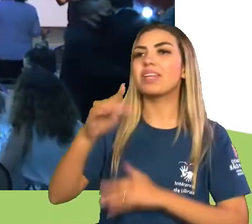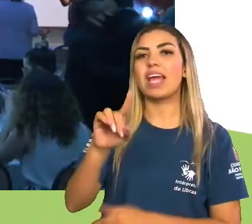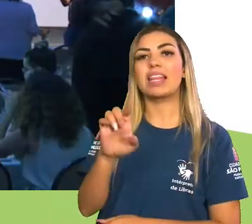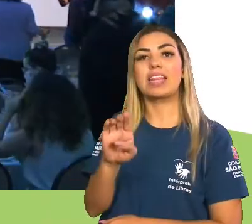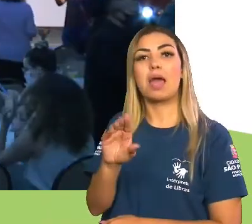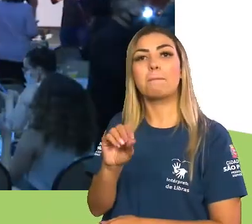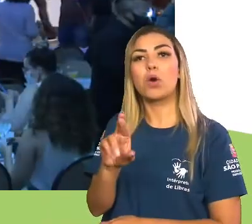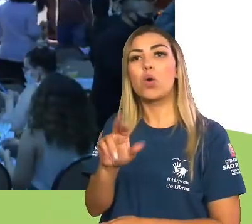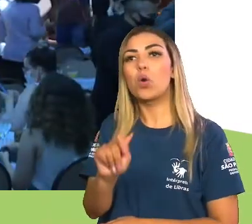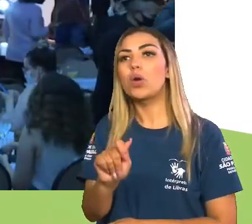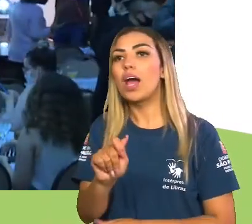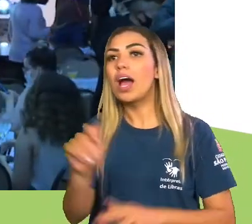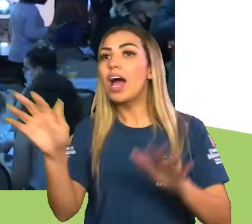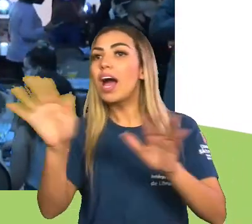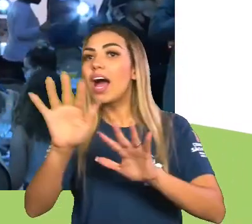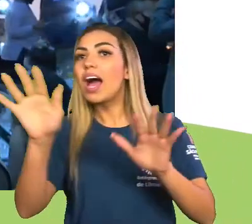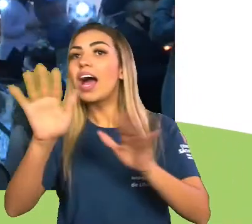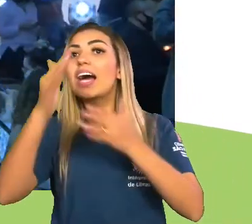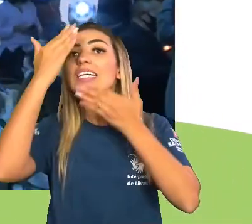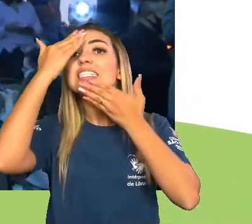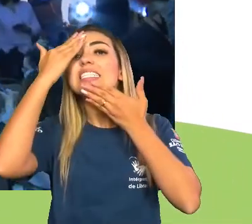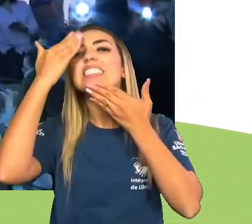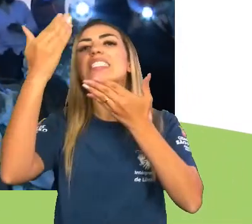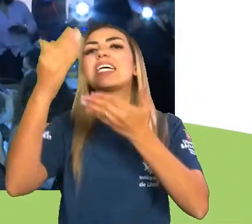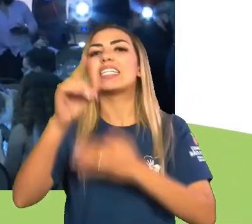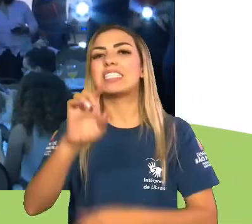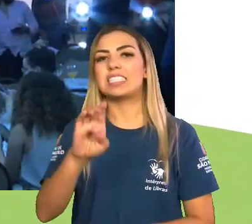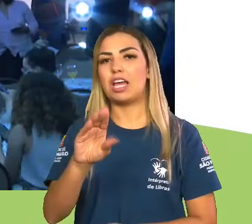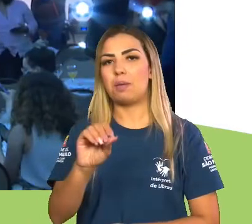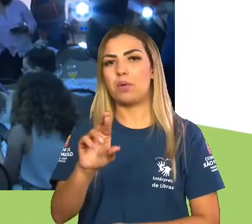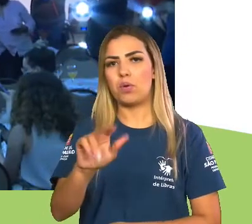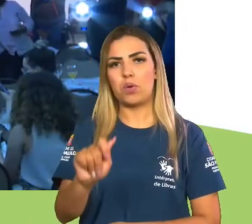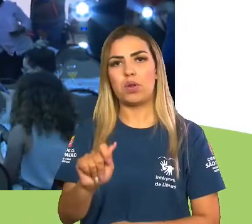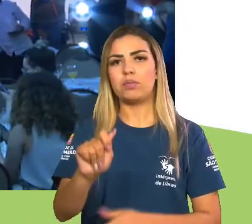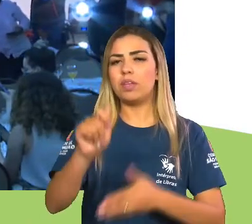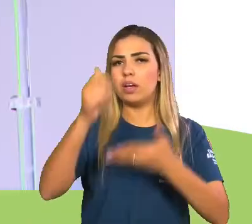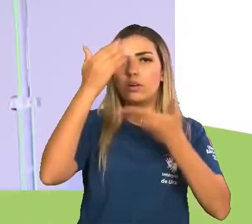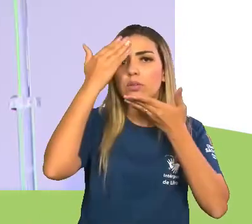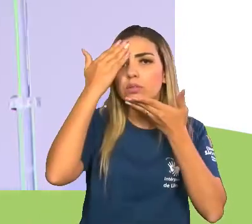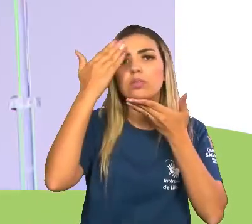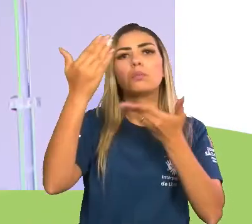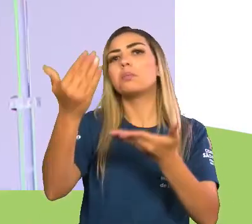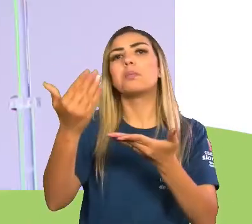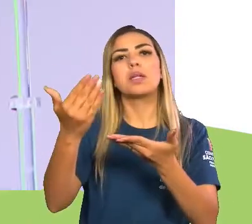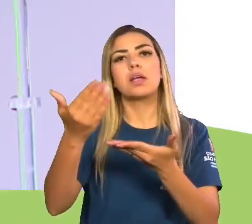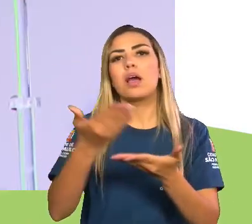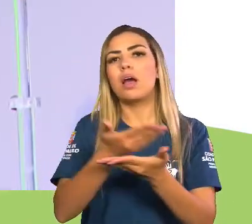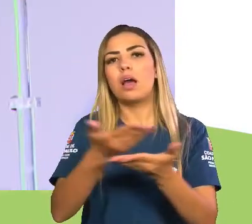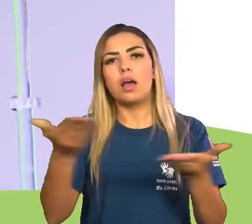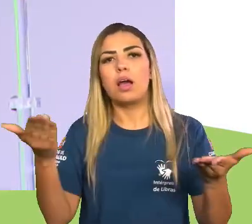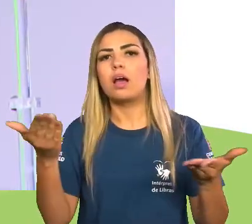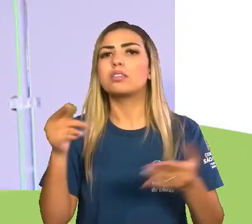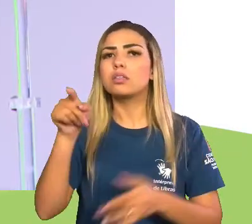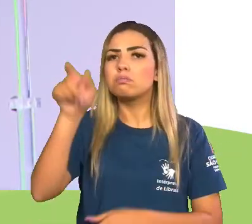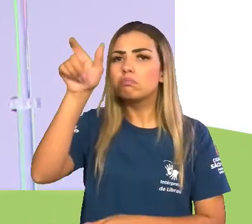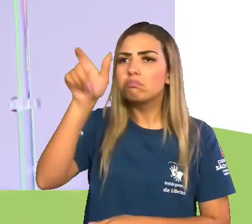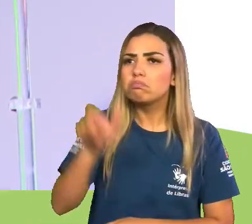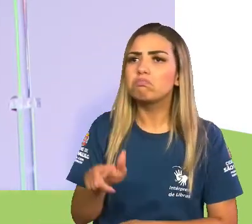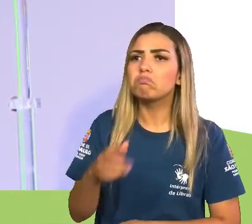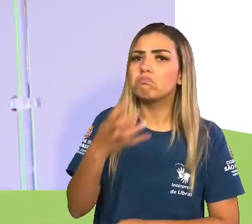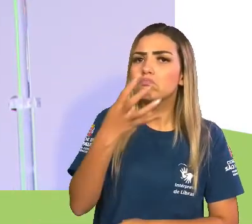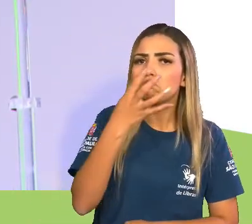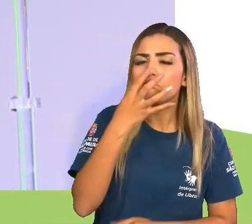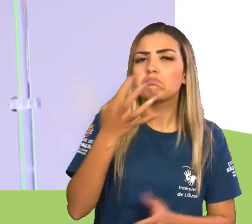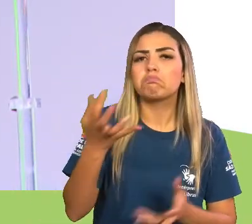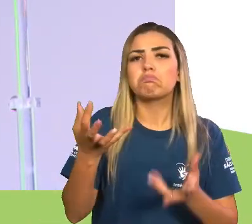Ô, Paola! Débora, muito obrigada pela sua participação. Você é uma pessoa incrível.